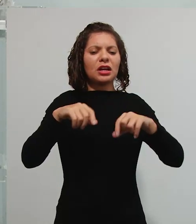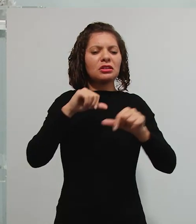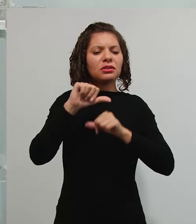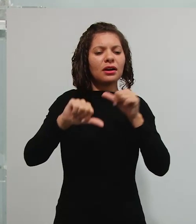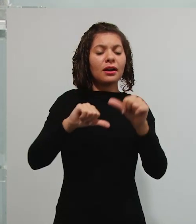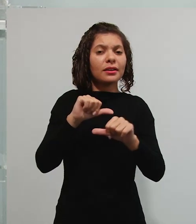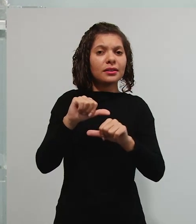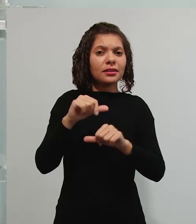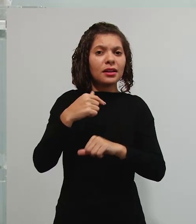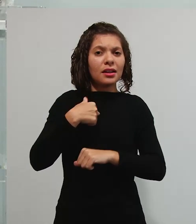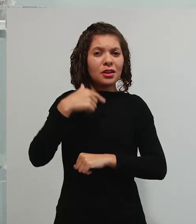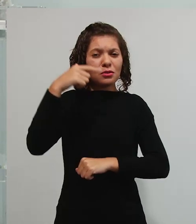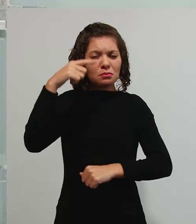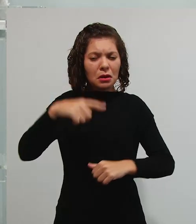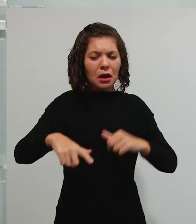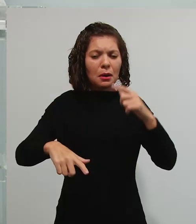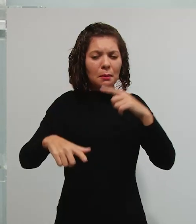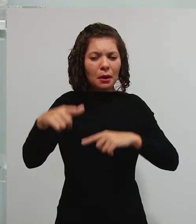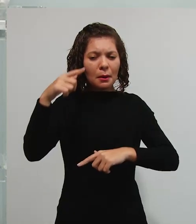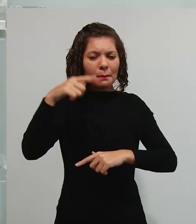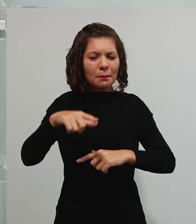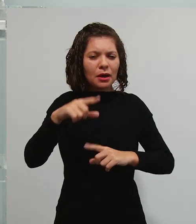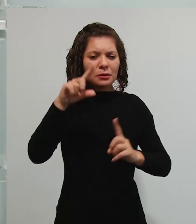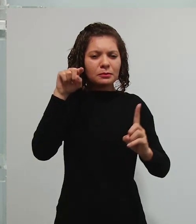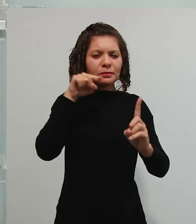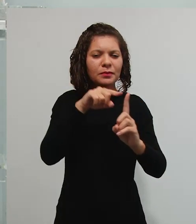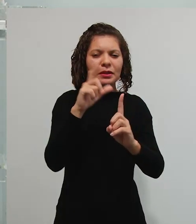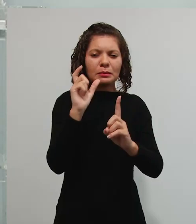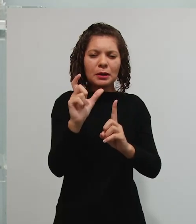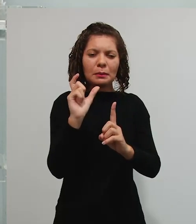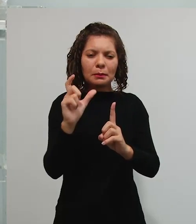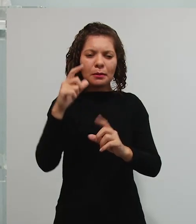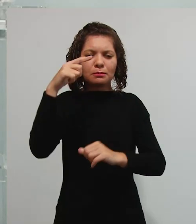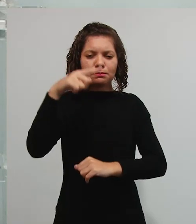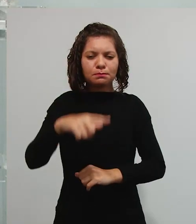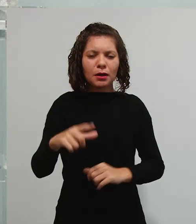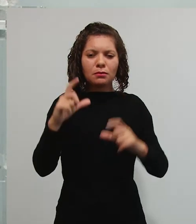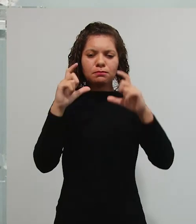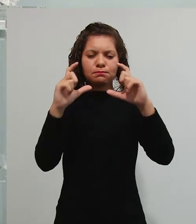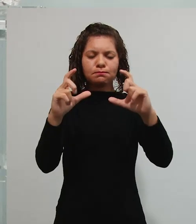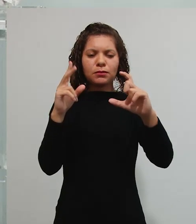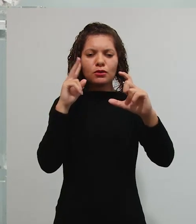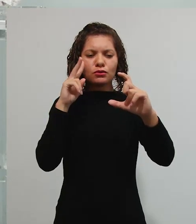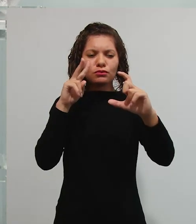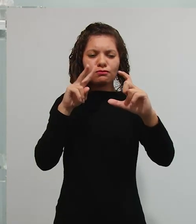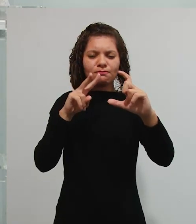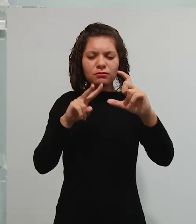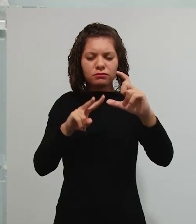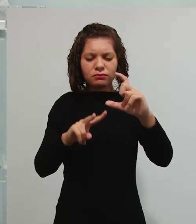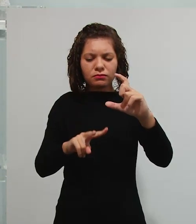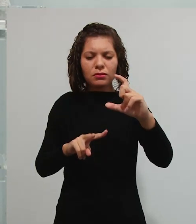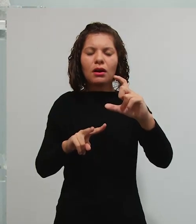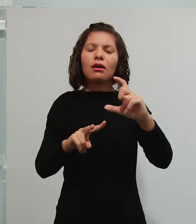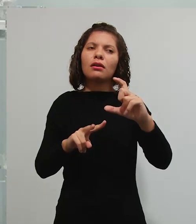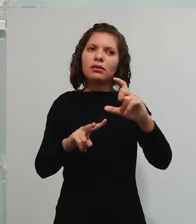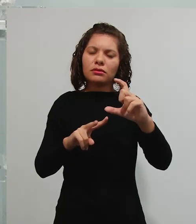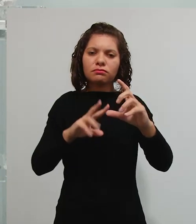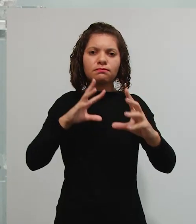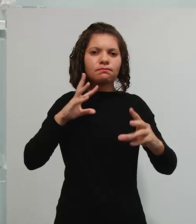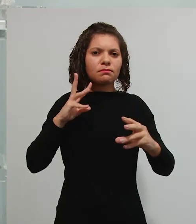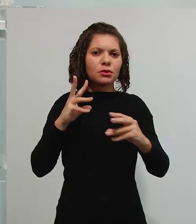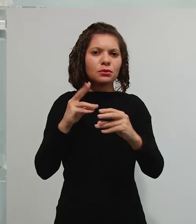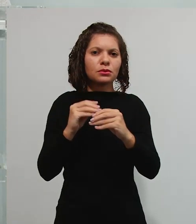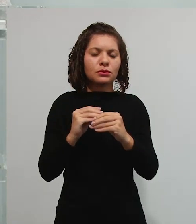verificar se eu não fiquei repetindo a mesma ideia ou as mesmas palavras. Então, veja, é um processo de refinamento. Eu